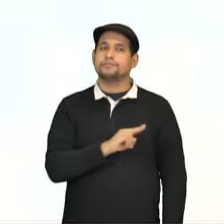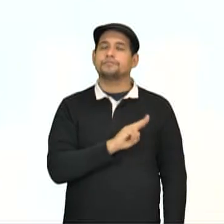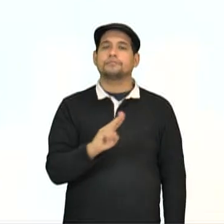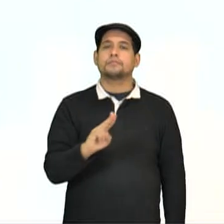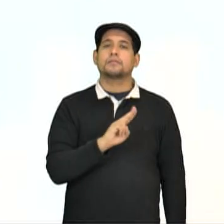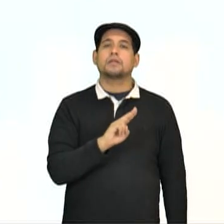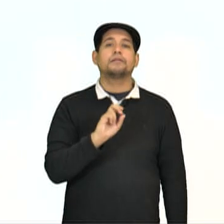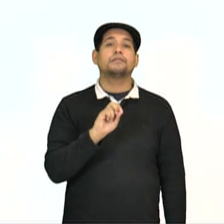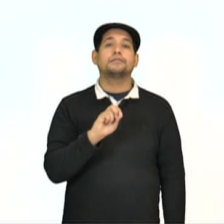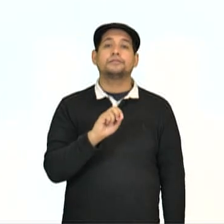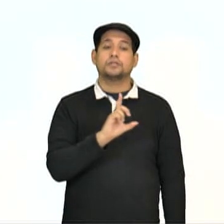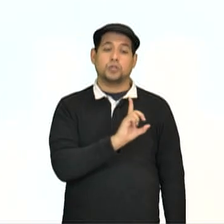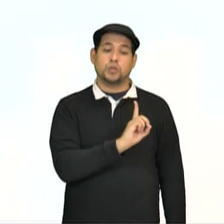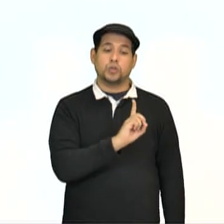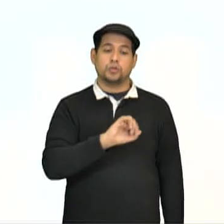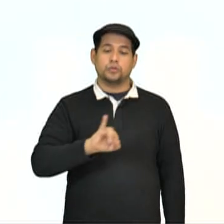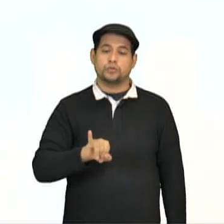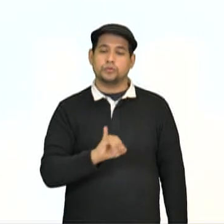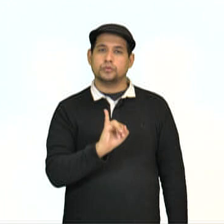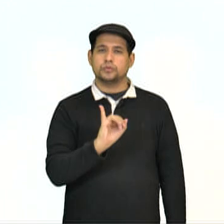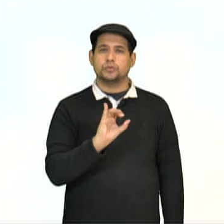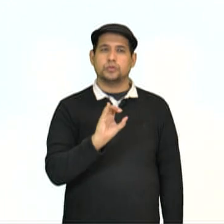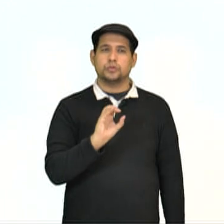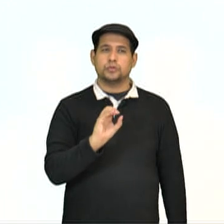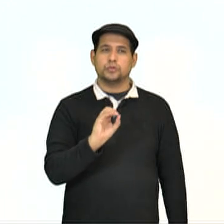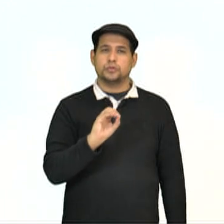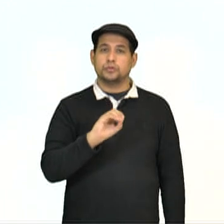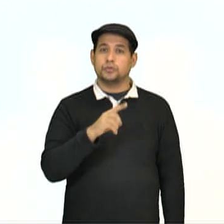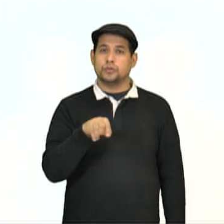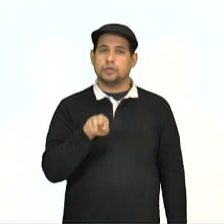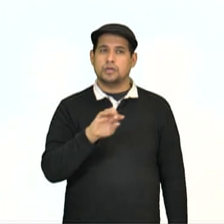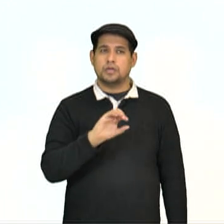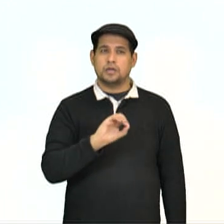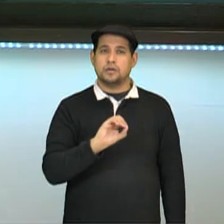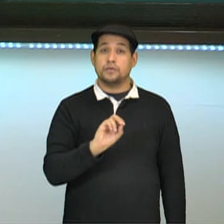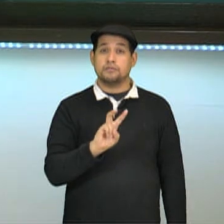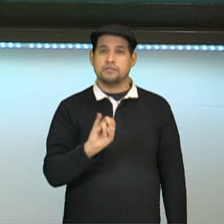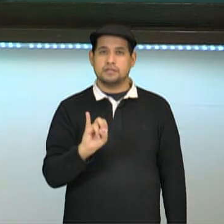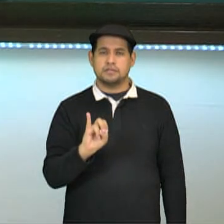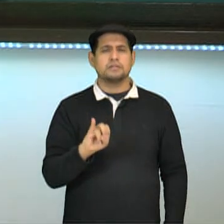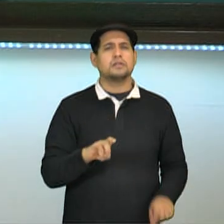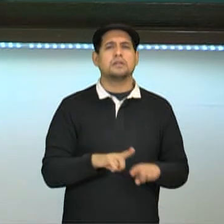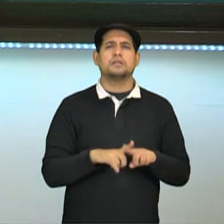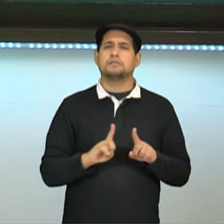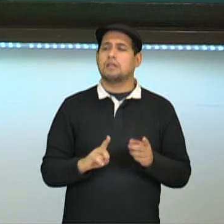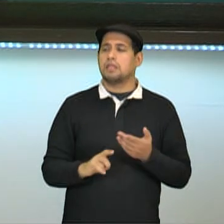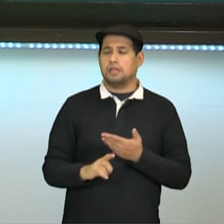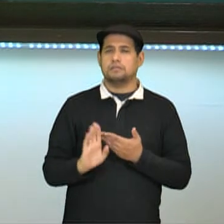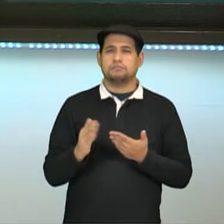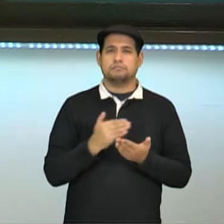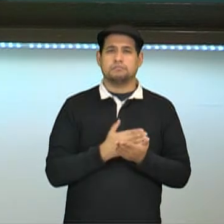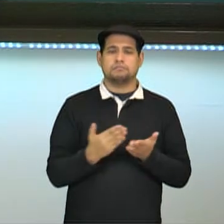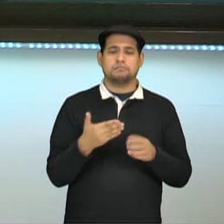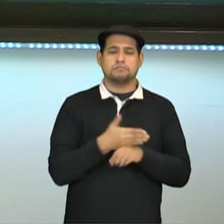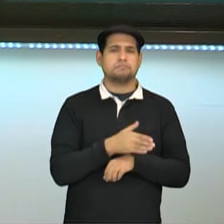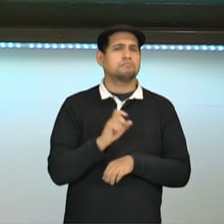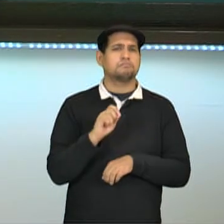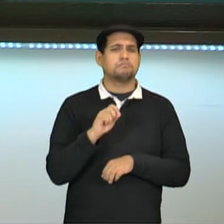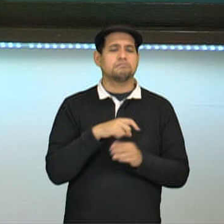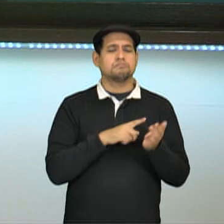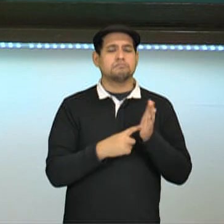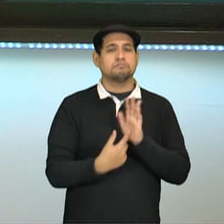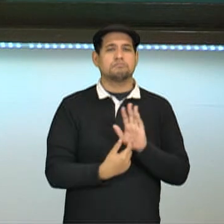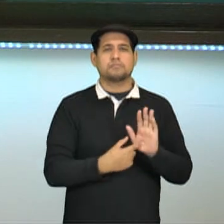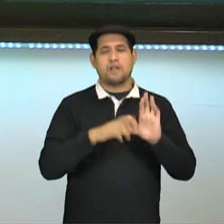príncipe regente Dom João VI. Nós temos aqui a imagem de Dom João VI. O Dom João VI, ele vai